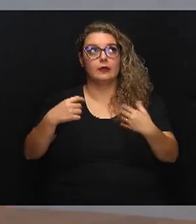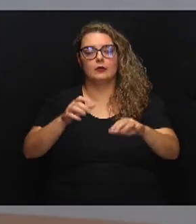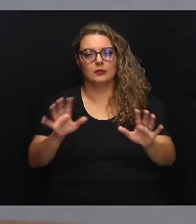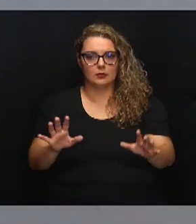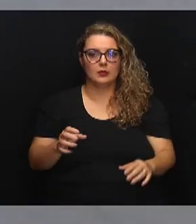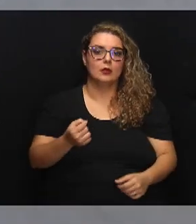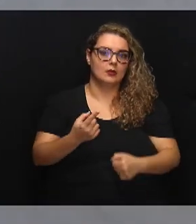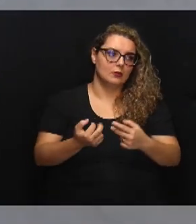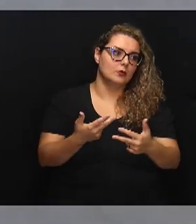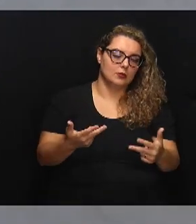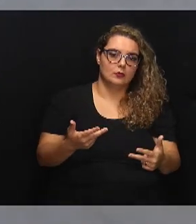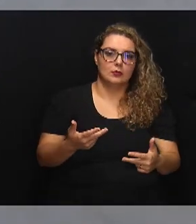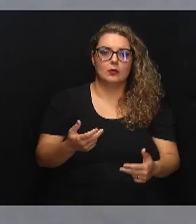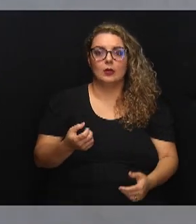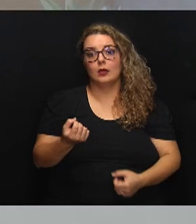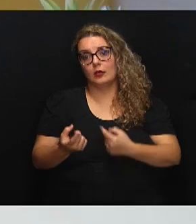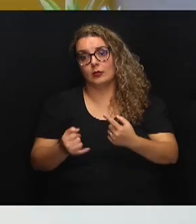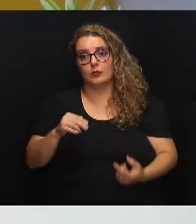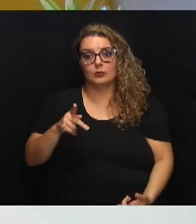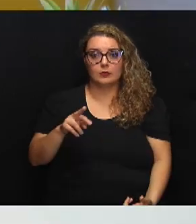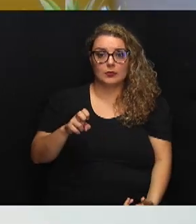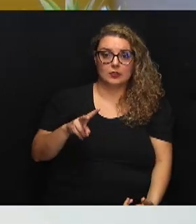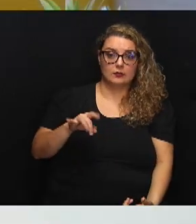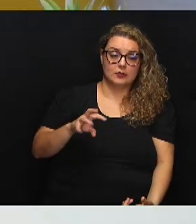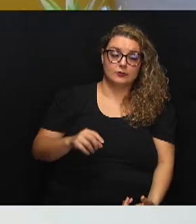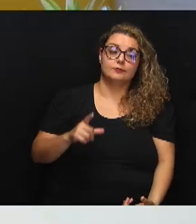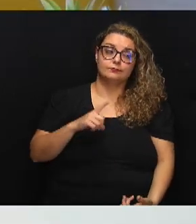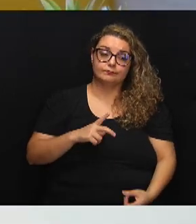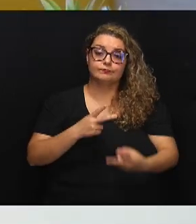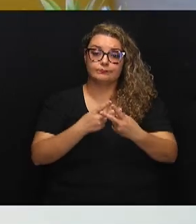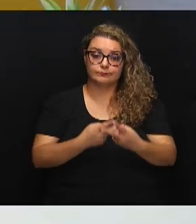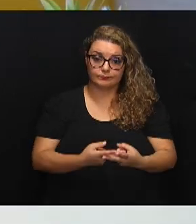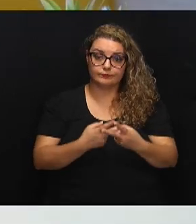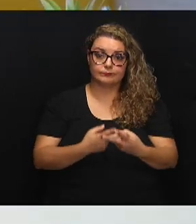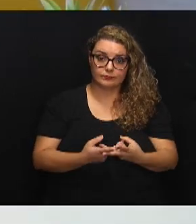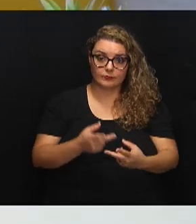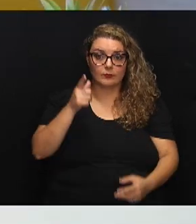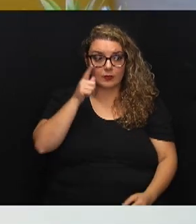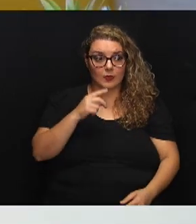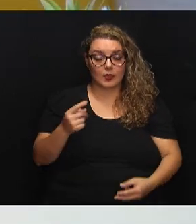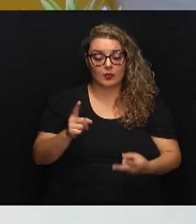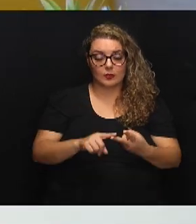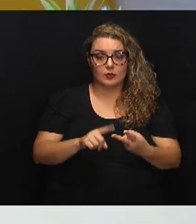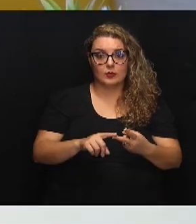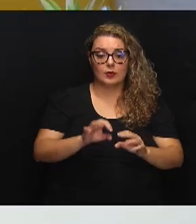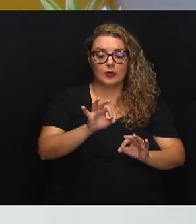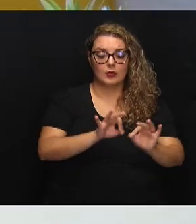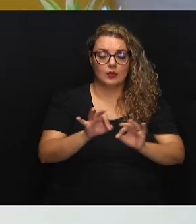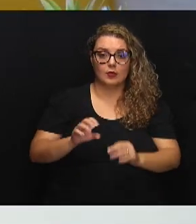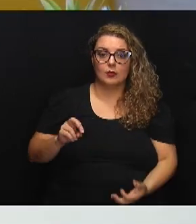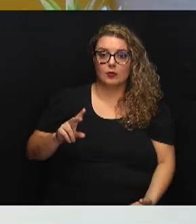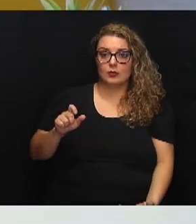situação, algum imprevisto. Então, primeiro, ter paciência para você conseguir fazer o segundo passo, que é a organização. Se